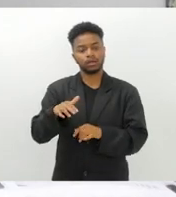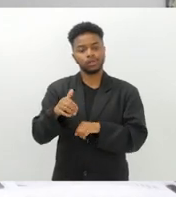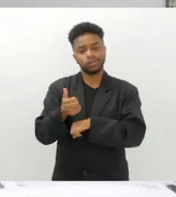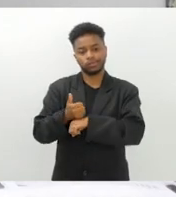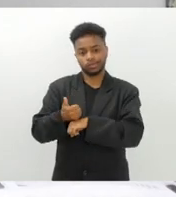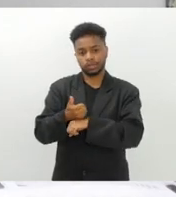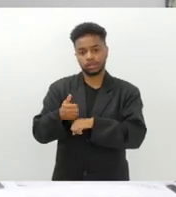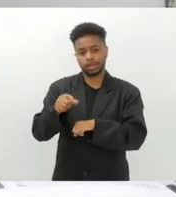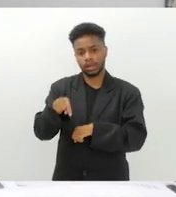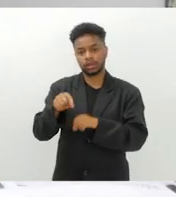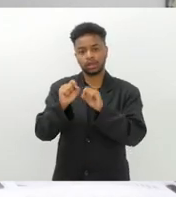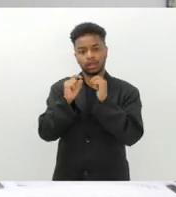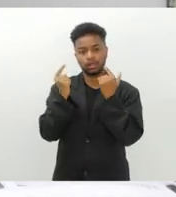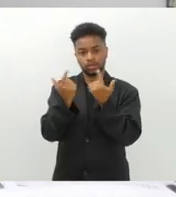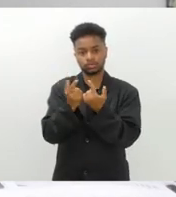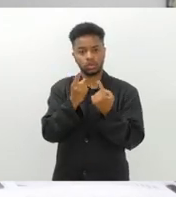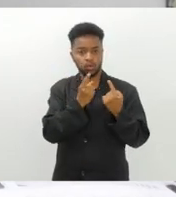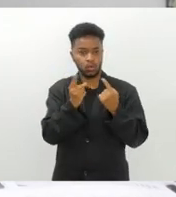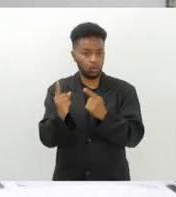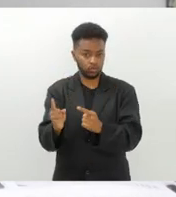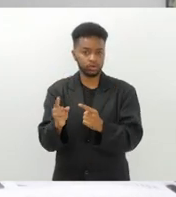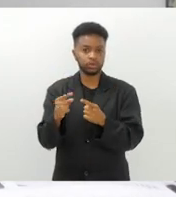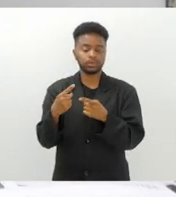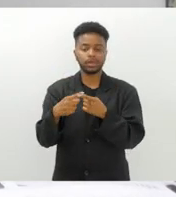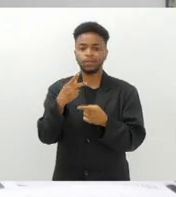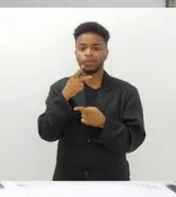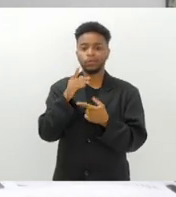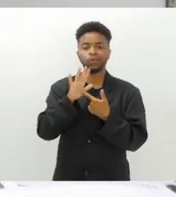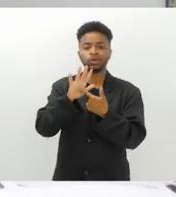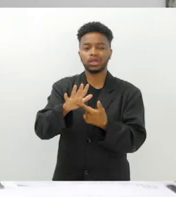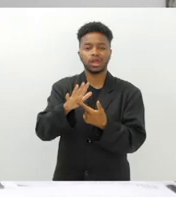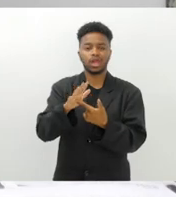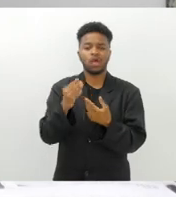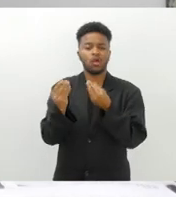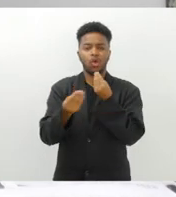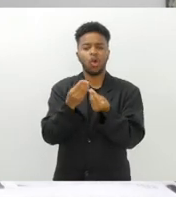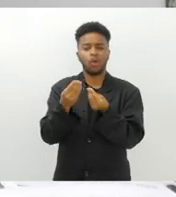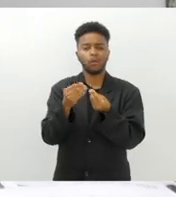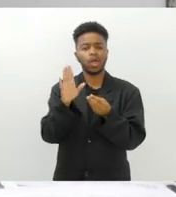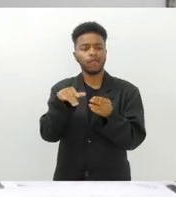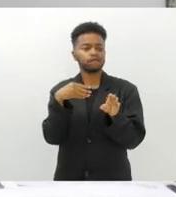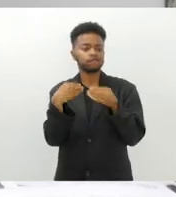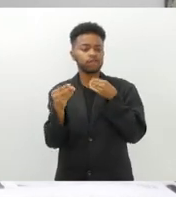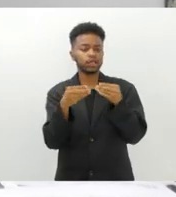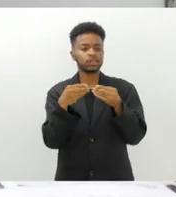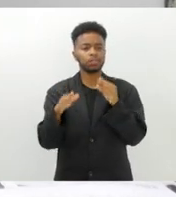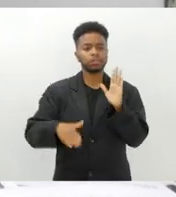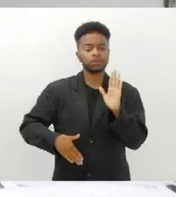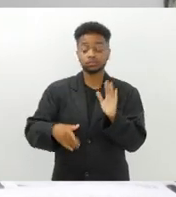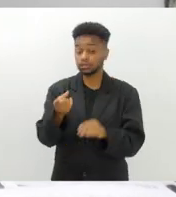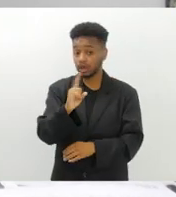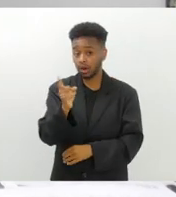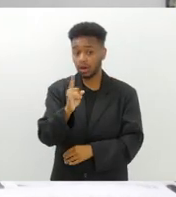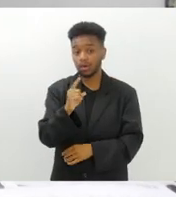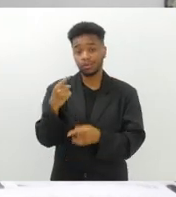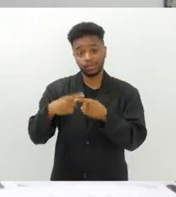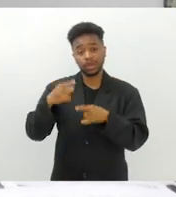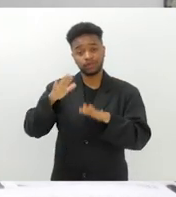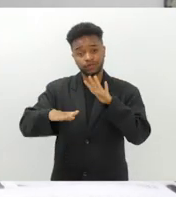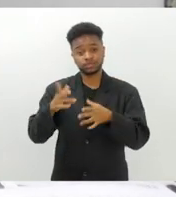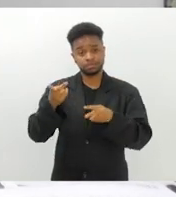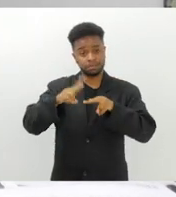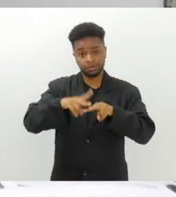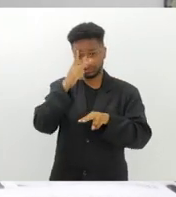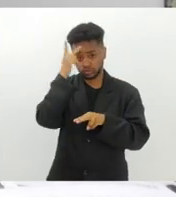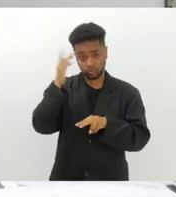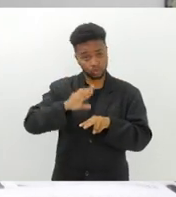Assembleia era contra, dizia que isso era um absurdo, dar mole para bandido. Eu falei, não, isso daí você prende o que não é o bandido e deixa